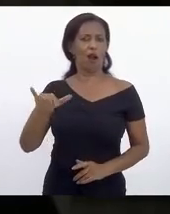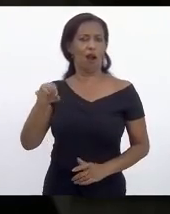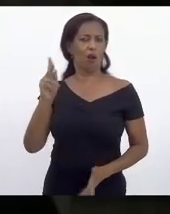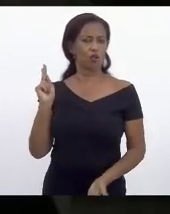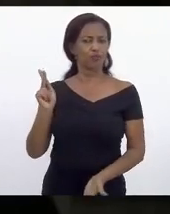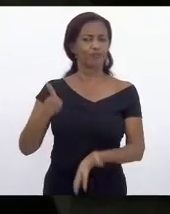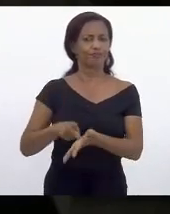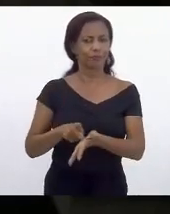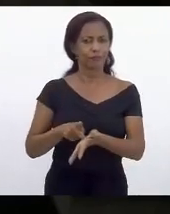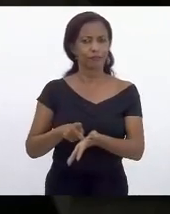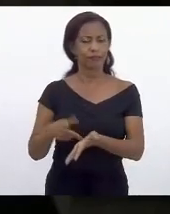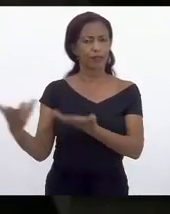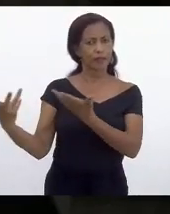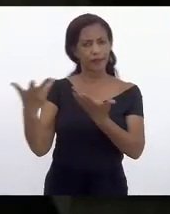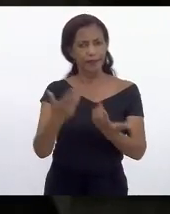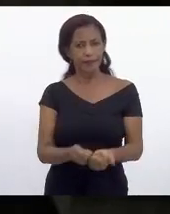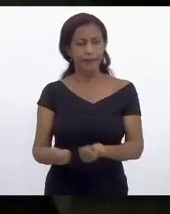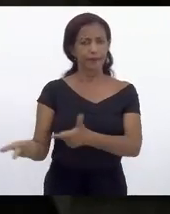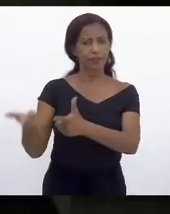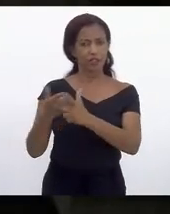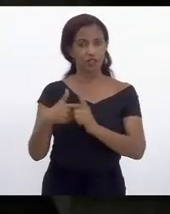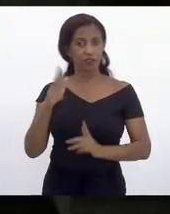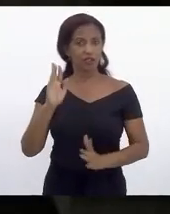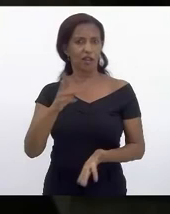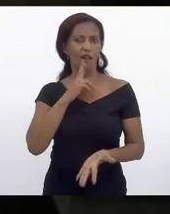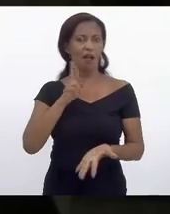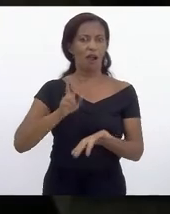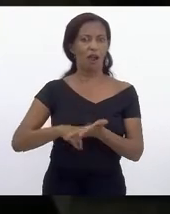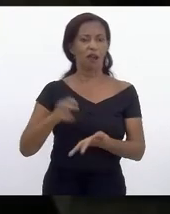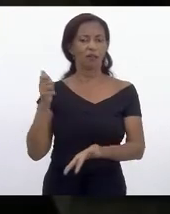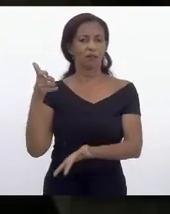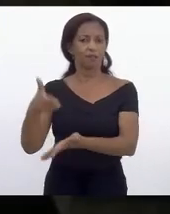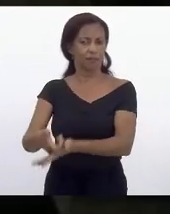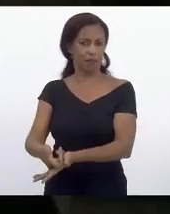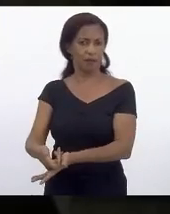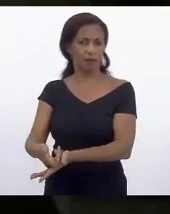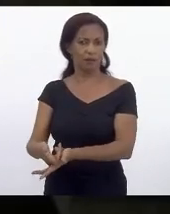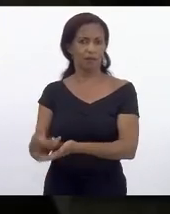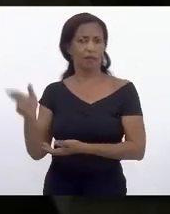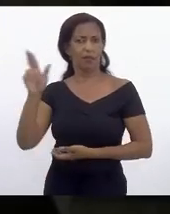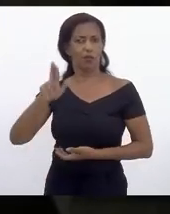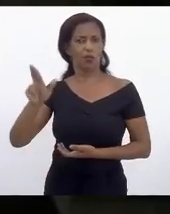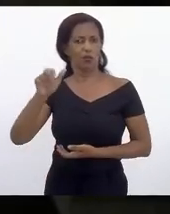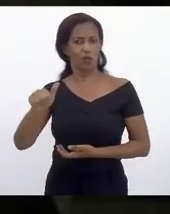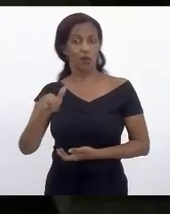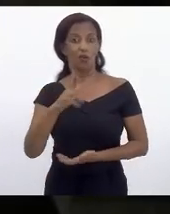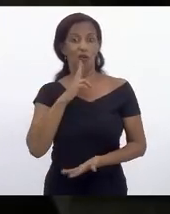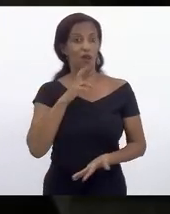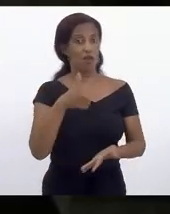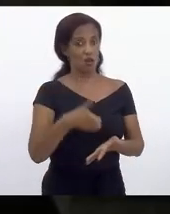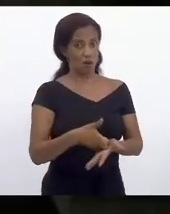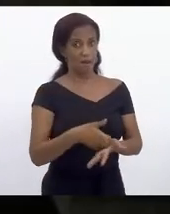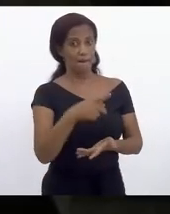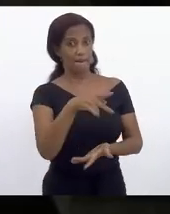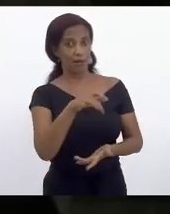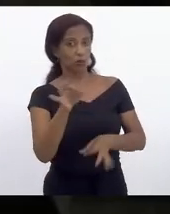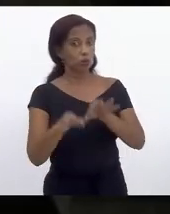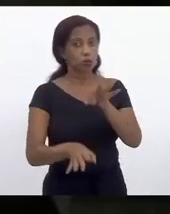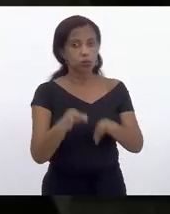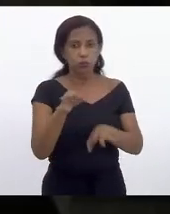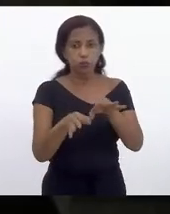seja, admitindo que dívidas já reconhecidas a serem pagas pela União, reconhecidas em precatórios